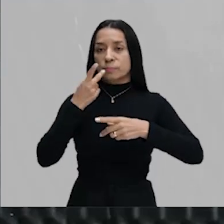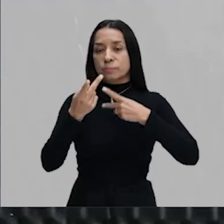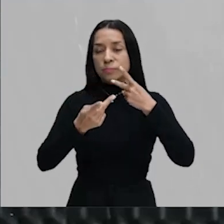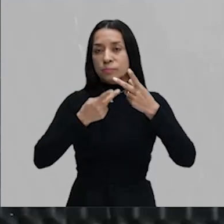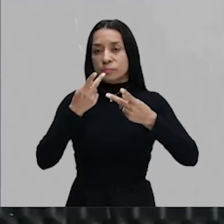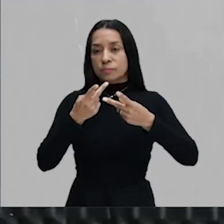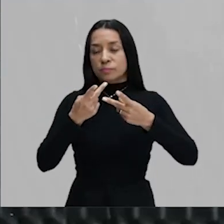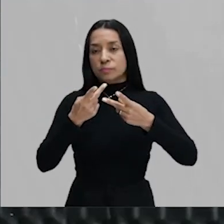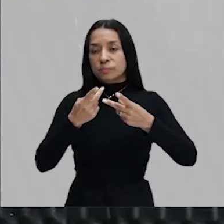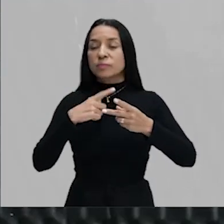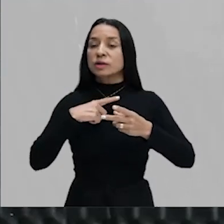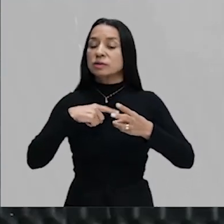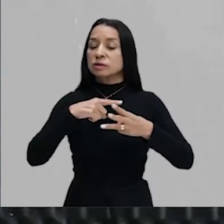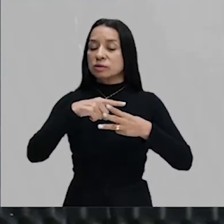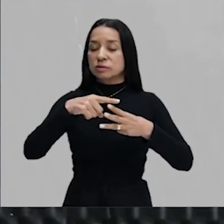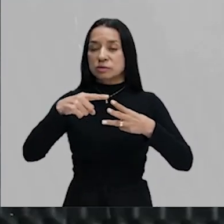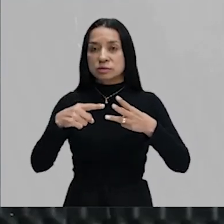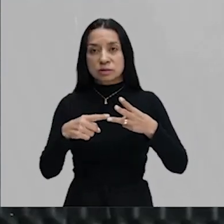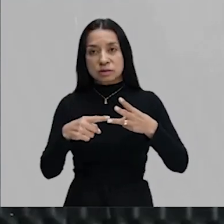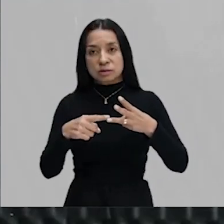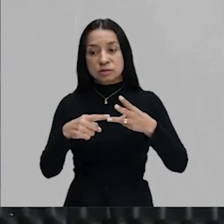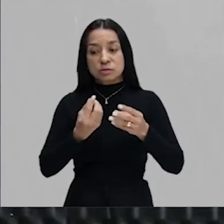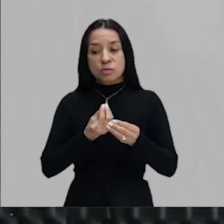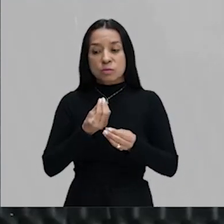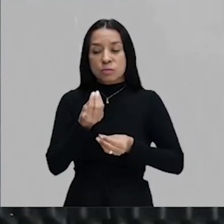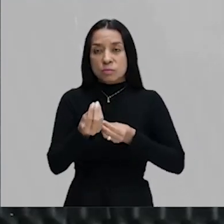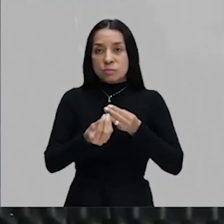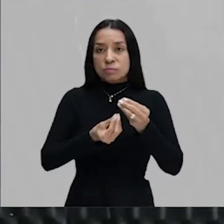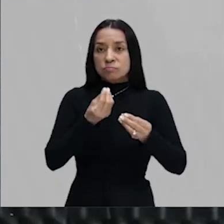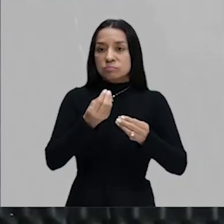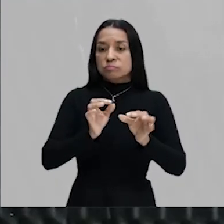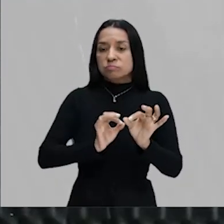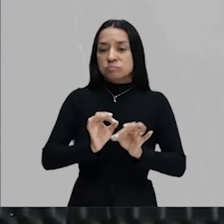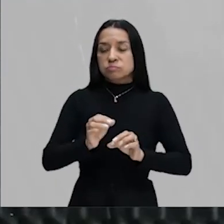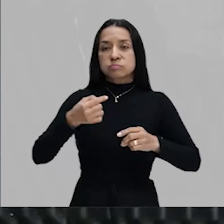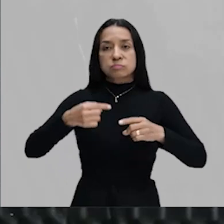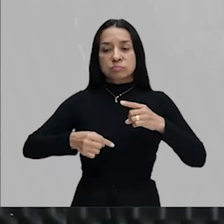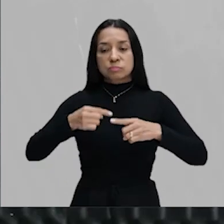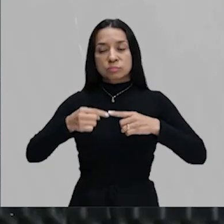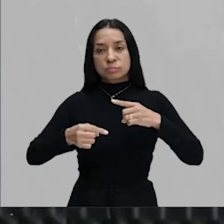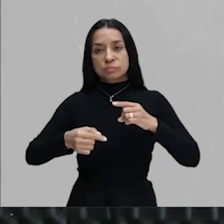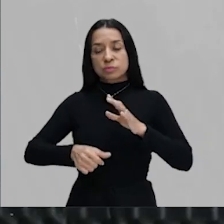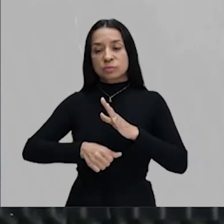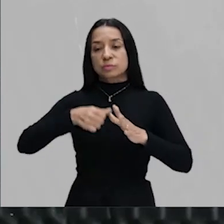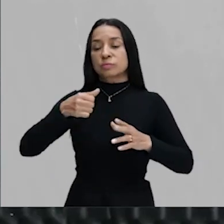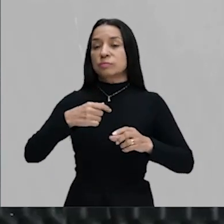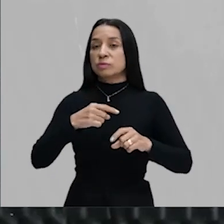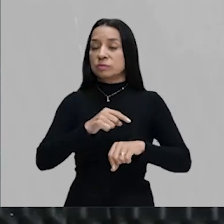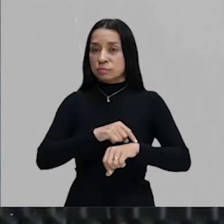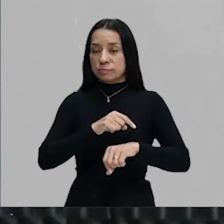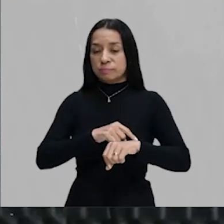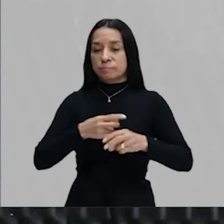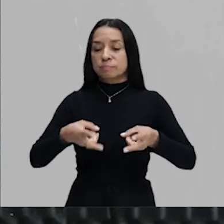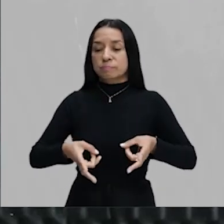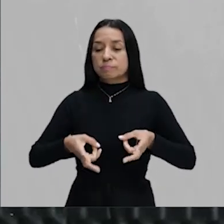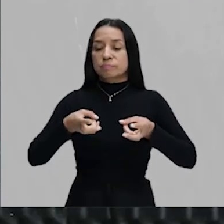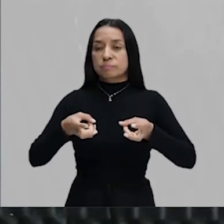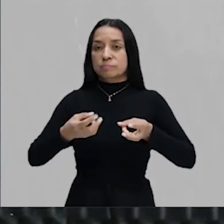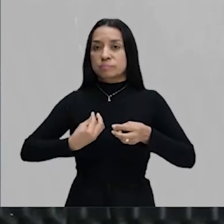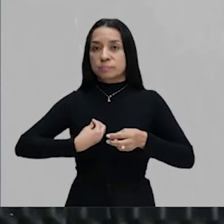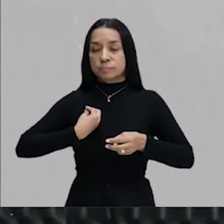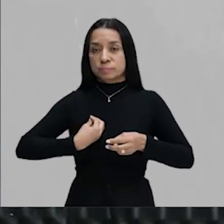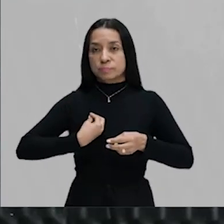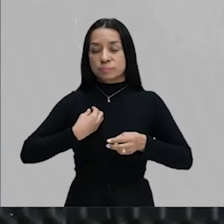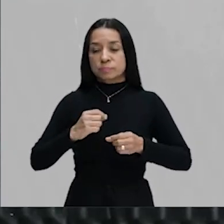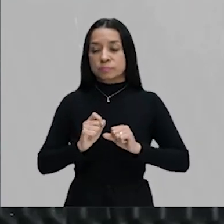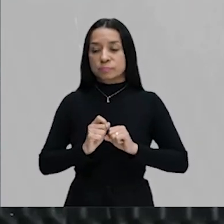3 formatos de organização política. No primeiro momento, você vai observar a